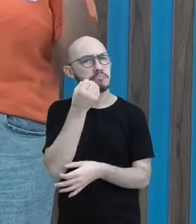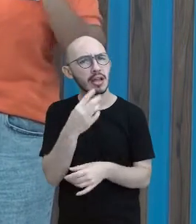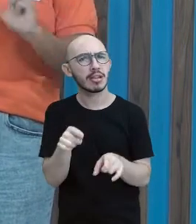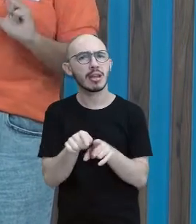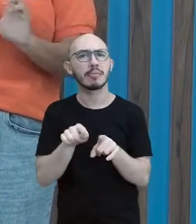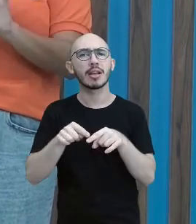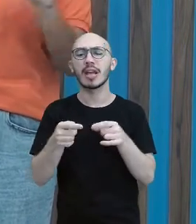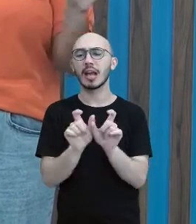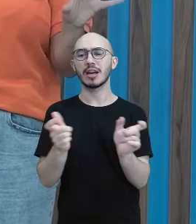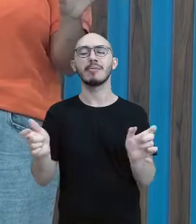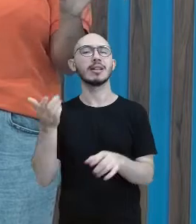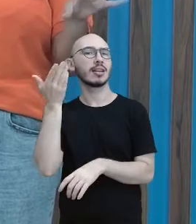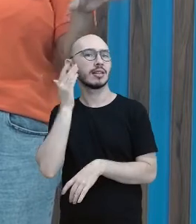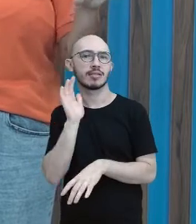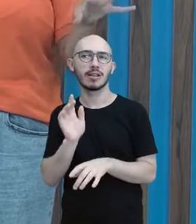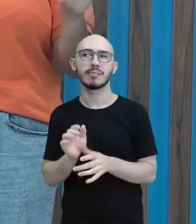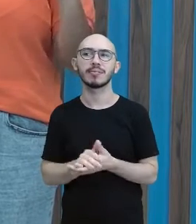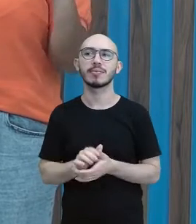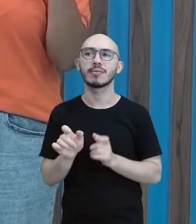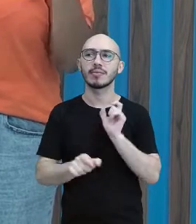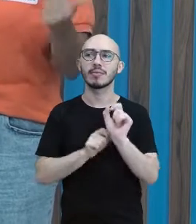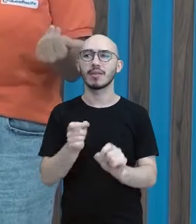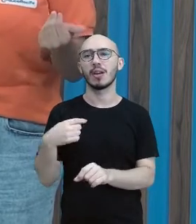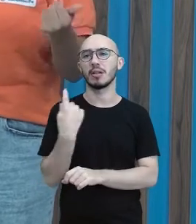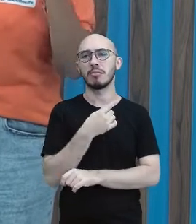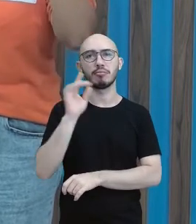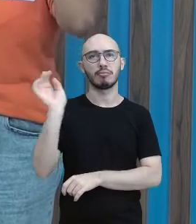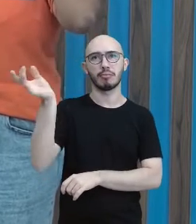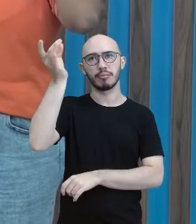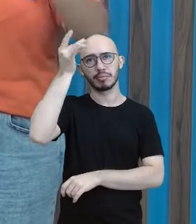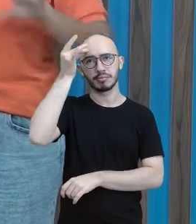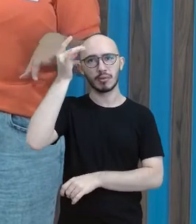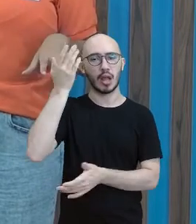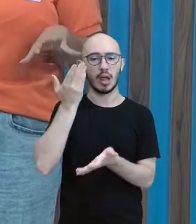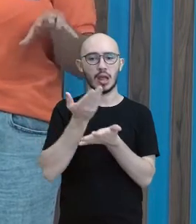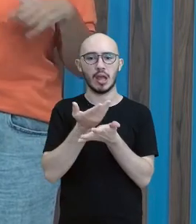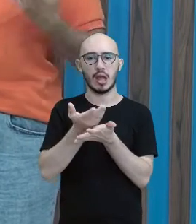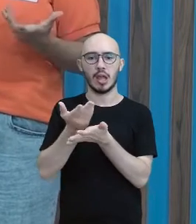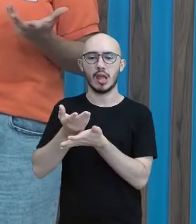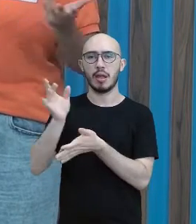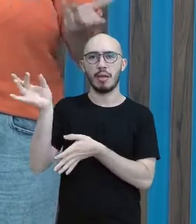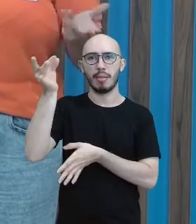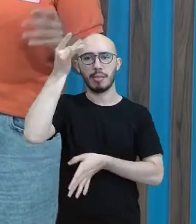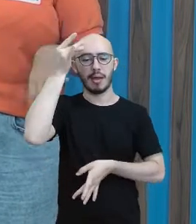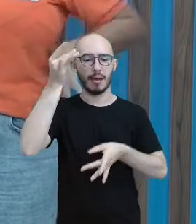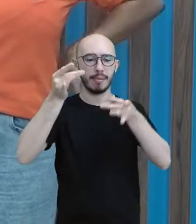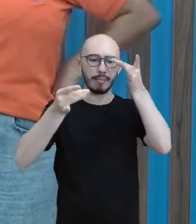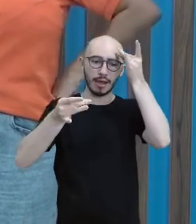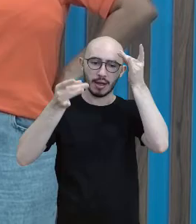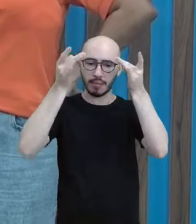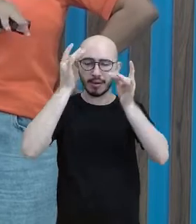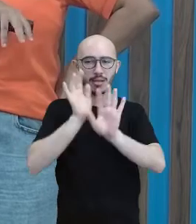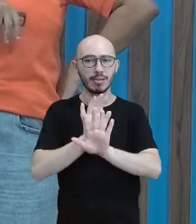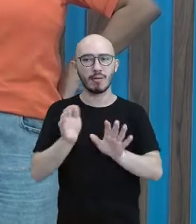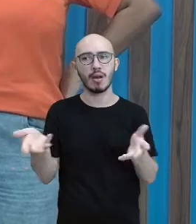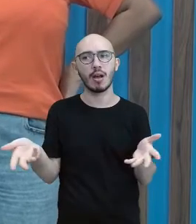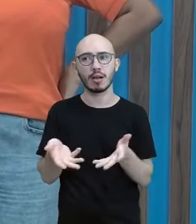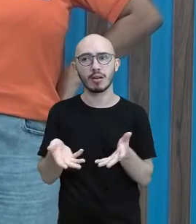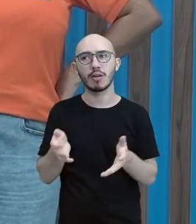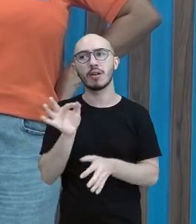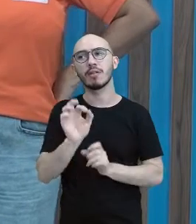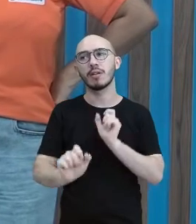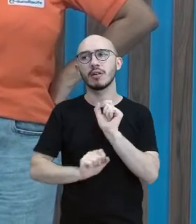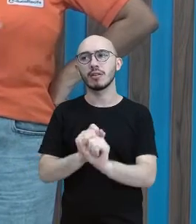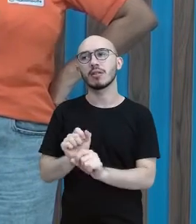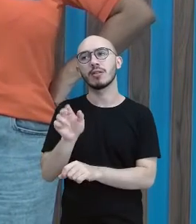porque a gramática ela não existe para que a gente decore e fique usando assim, eu agora estou falando através